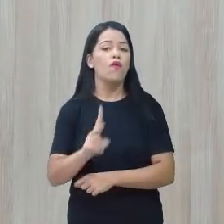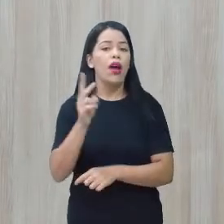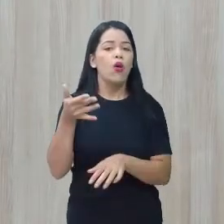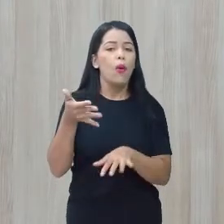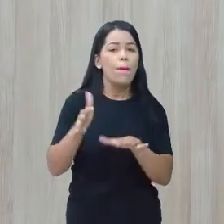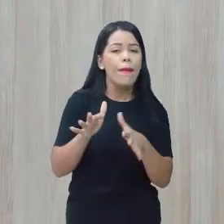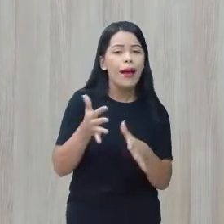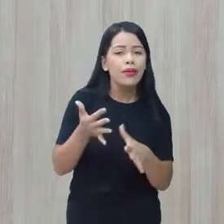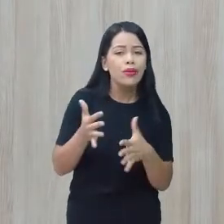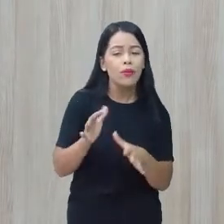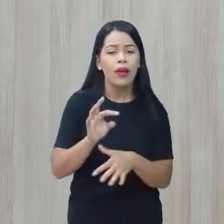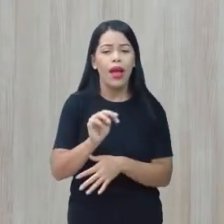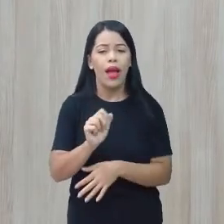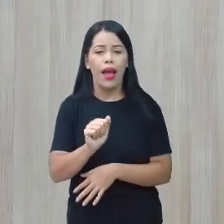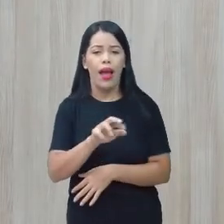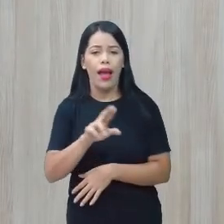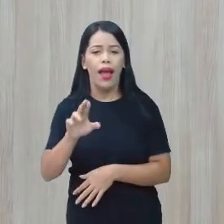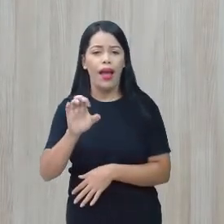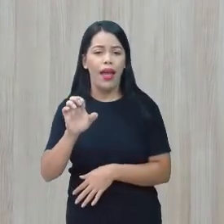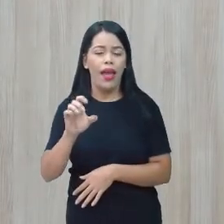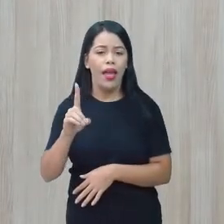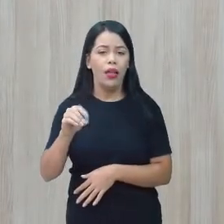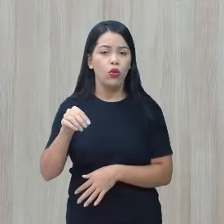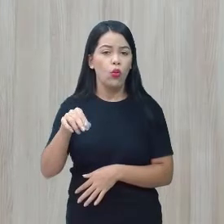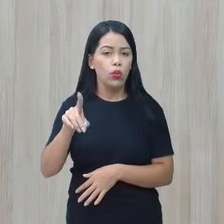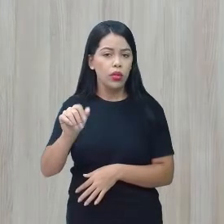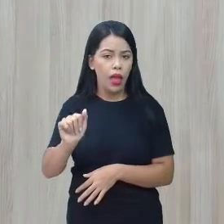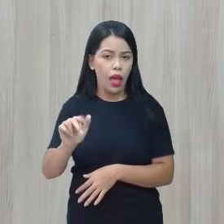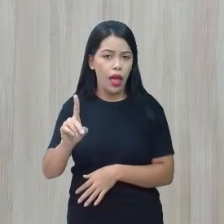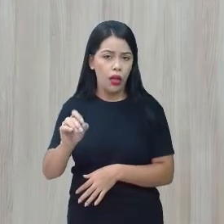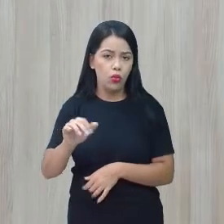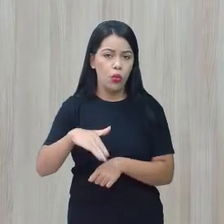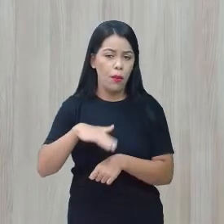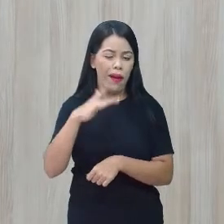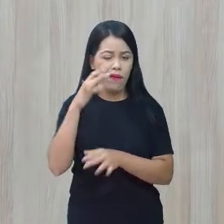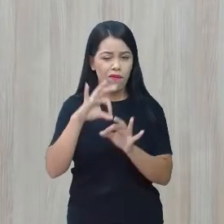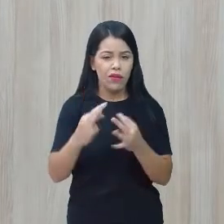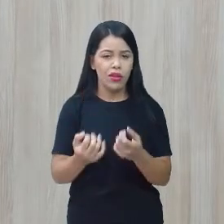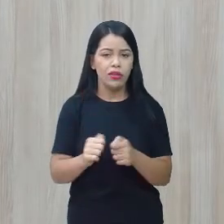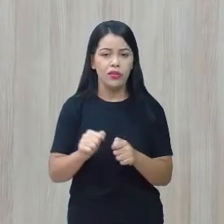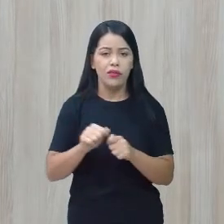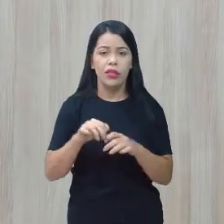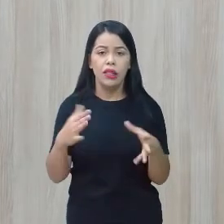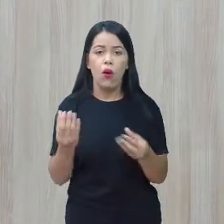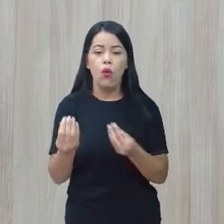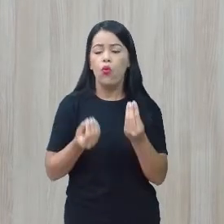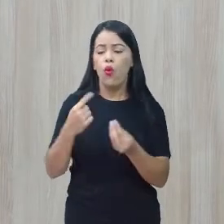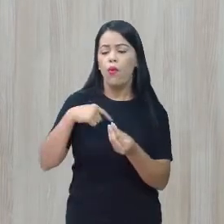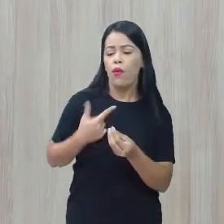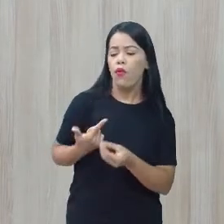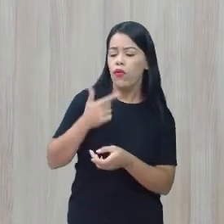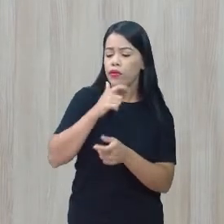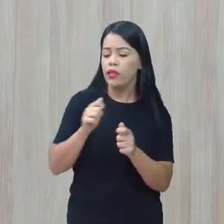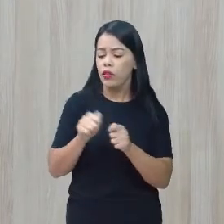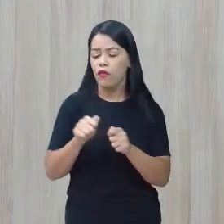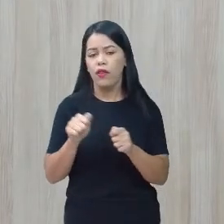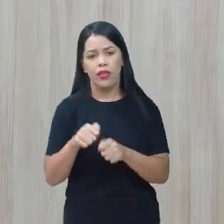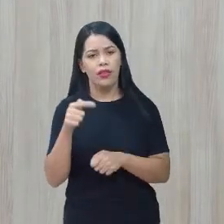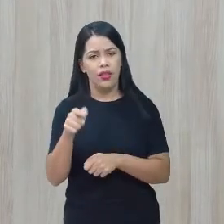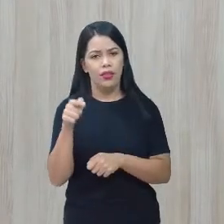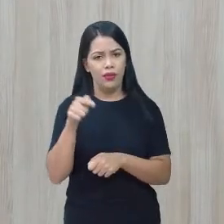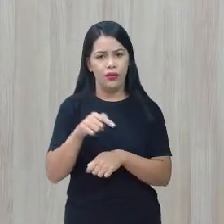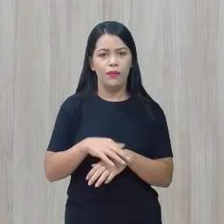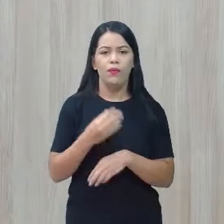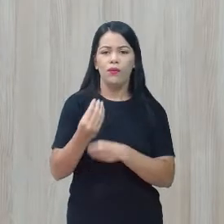arredondado. E aí a gente começa a se perguntar de que maneira eu posso ou não fazer esses arredondamentos, né? Quando que a